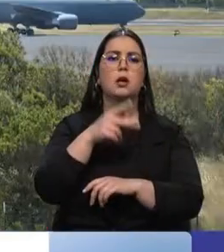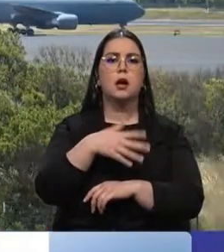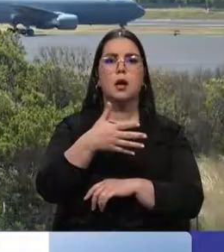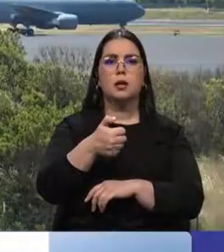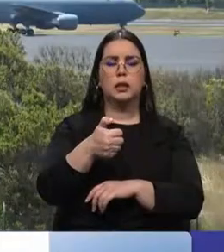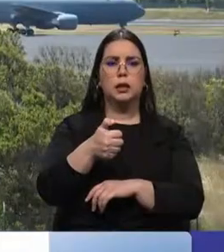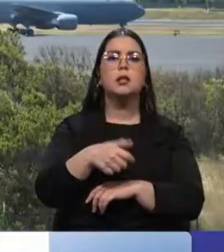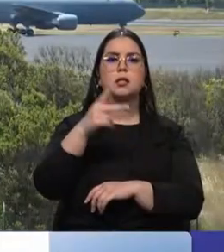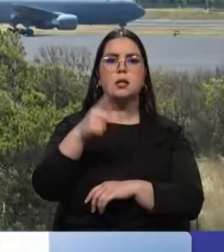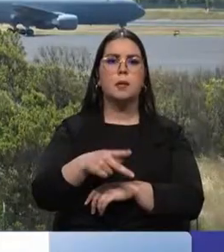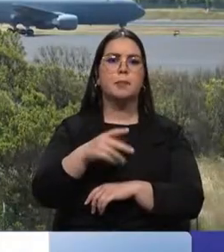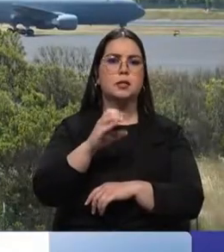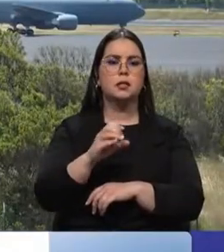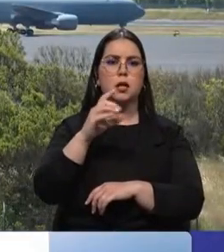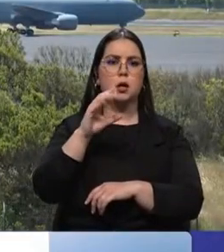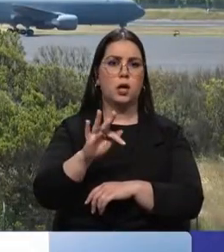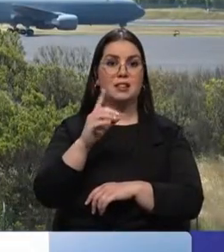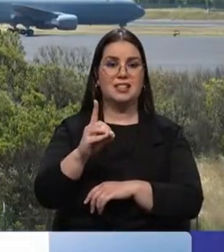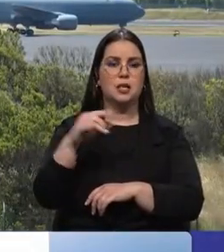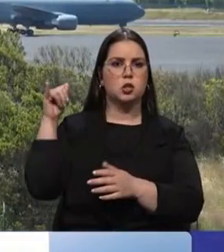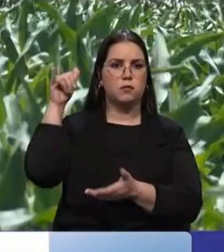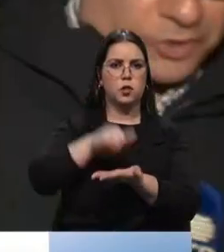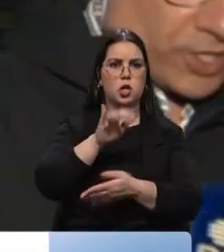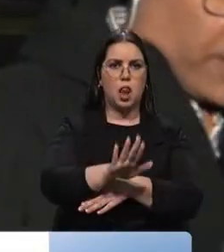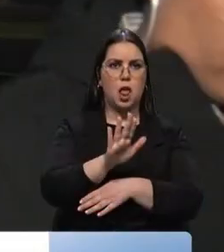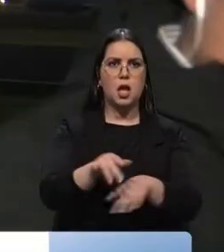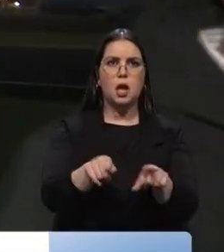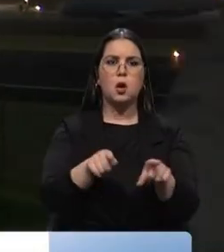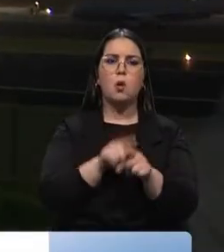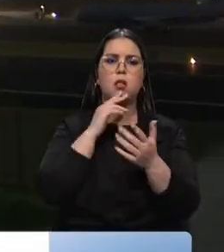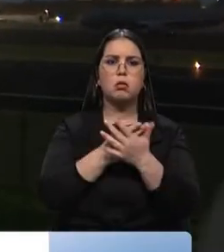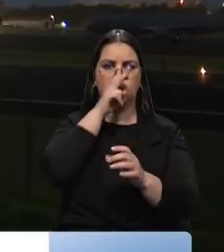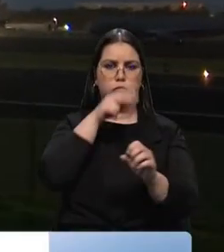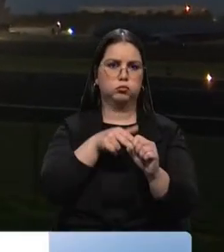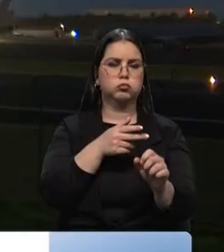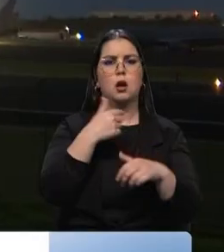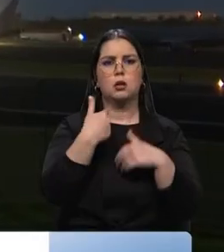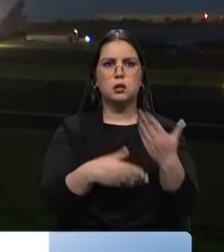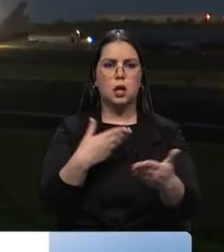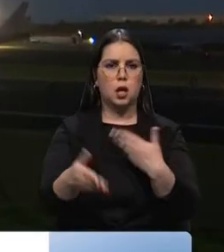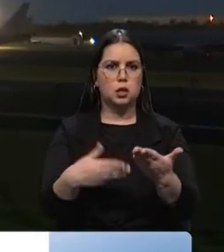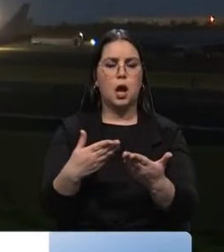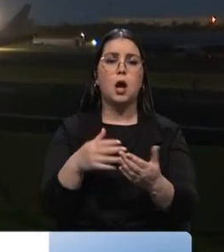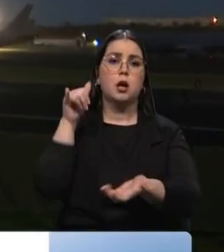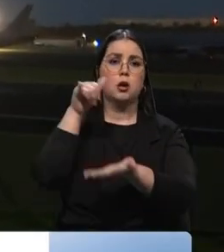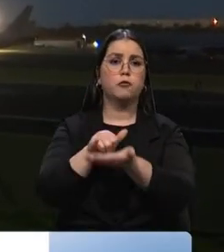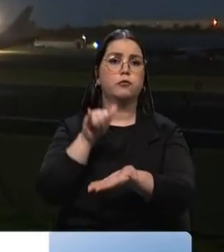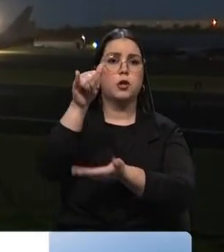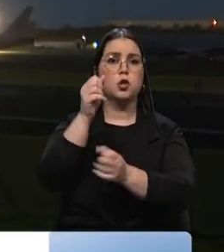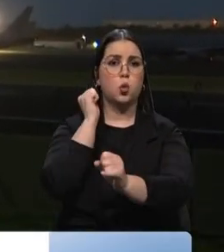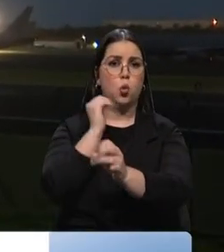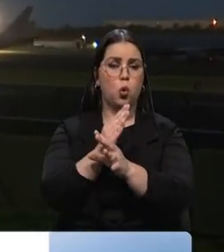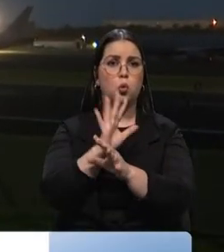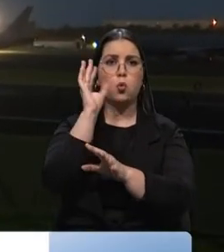KC-46 estacionados nesta pista. São os tais aviões reabastecedores que conseguem fazer o reabastecimento de outras aeronaves em